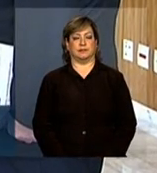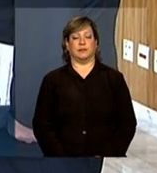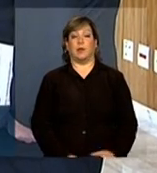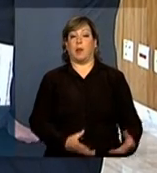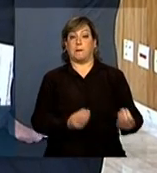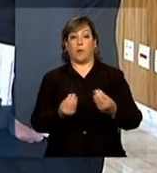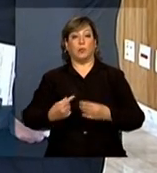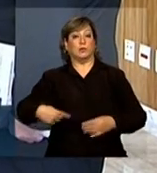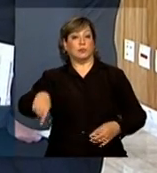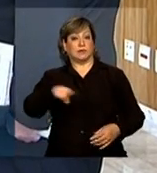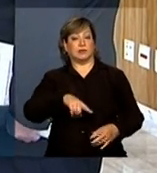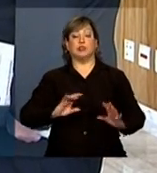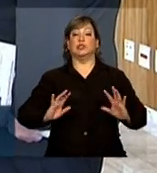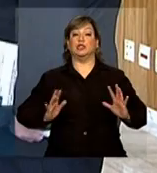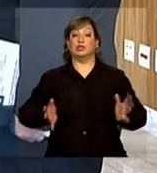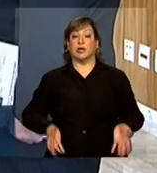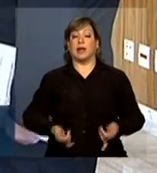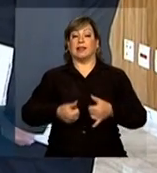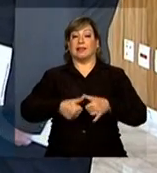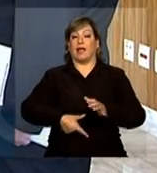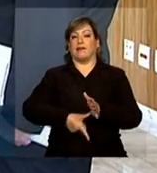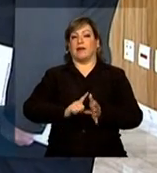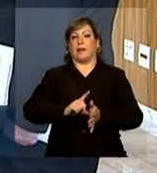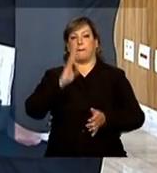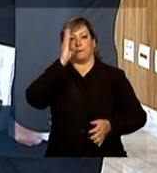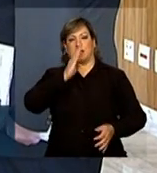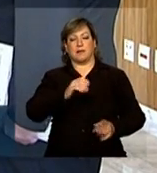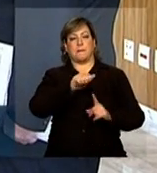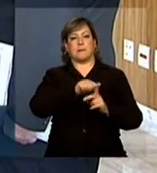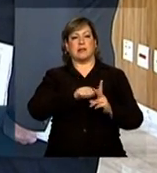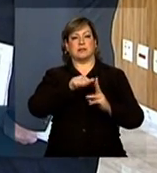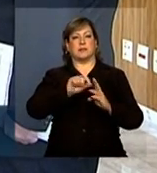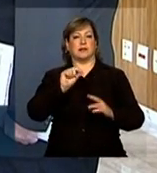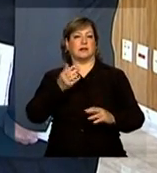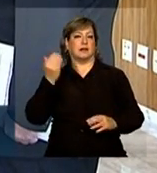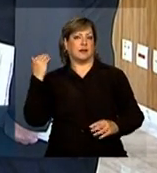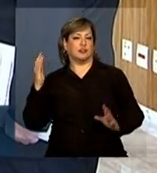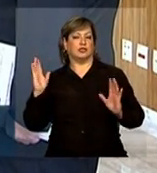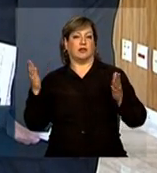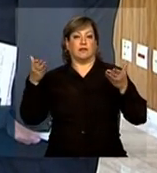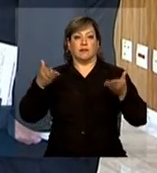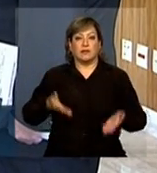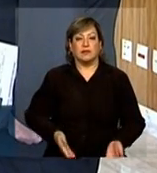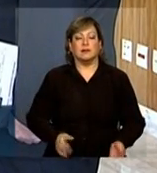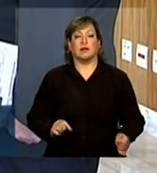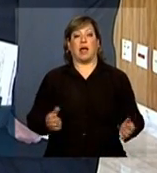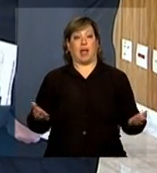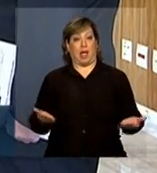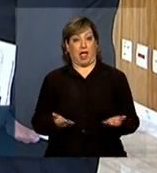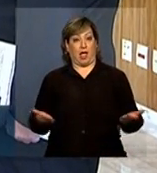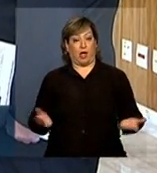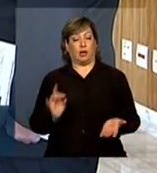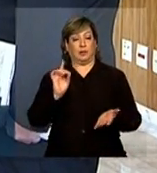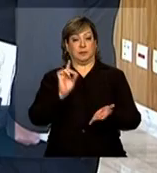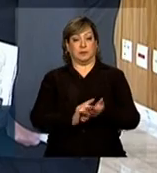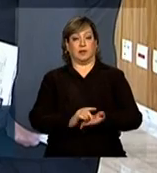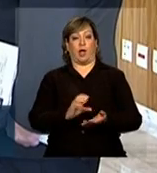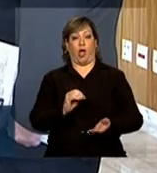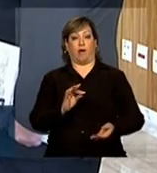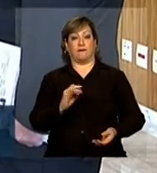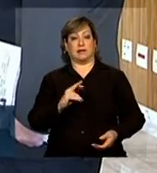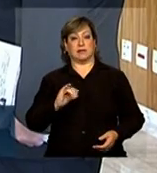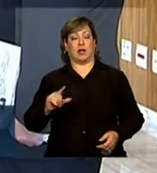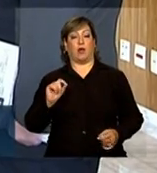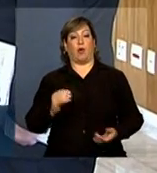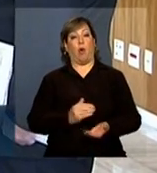Muitos deles já estavam no Brasil há alguns meses, mas estão sendo formalizados, então, a partir